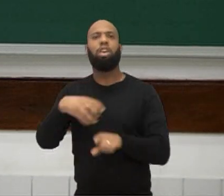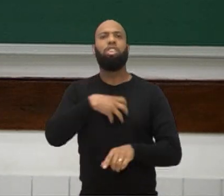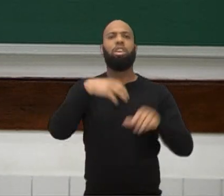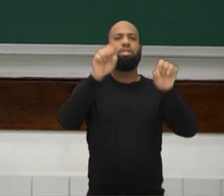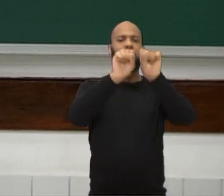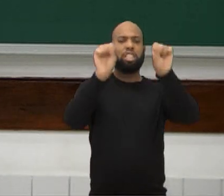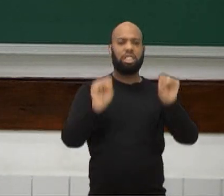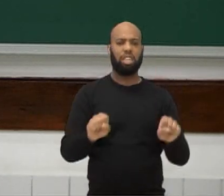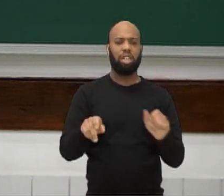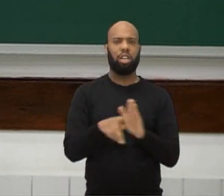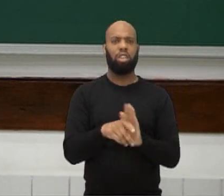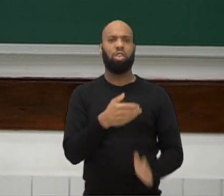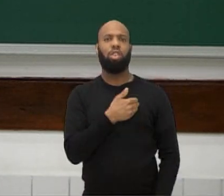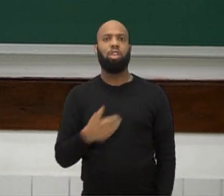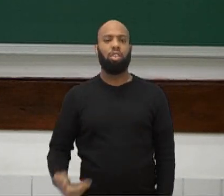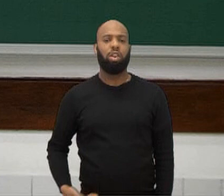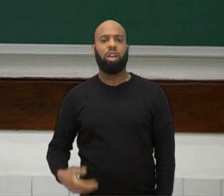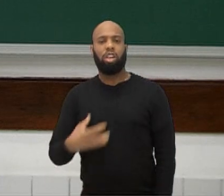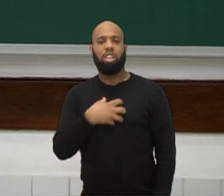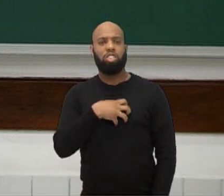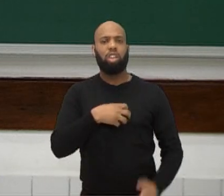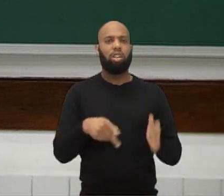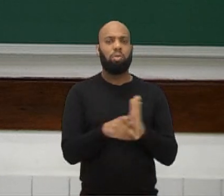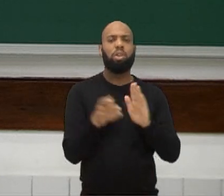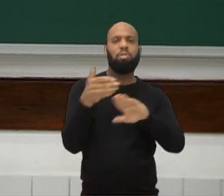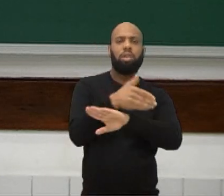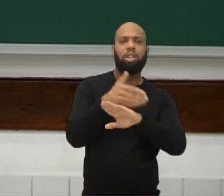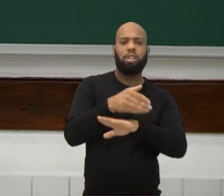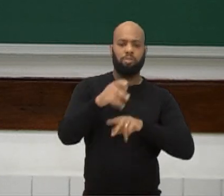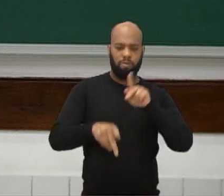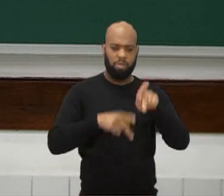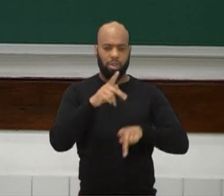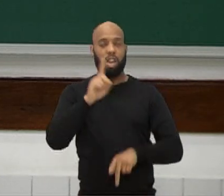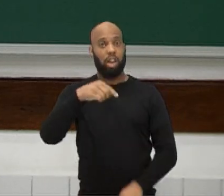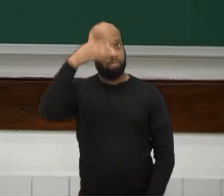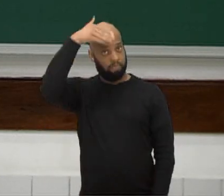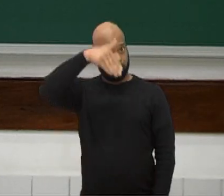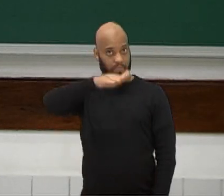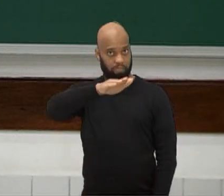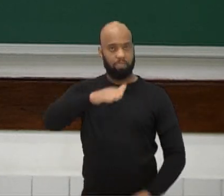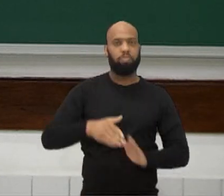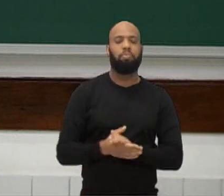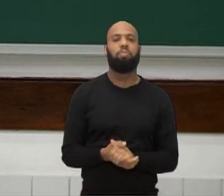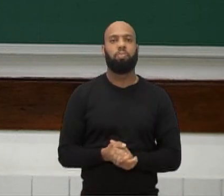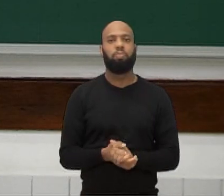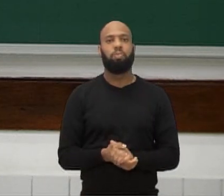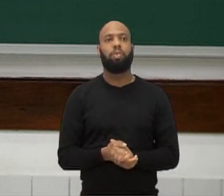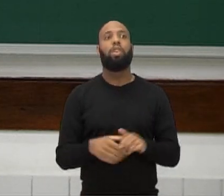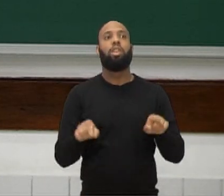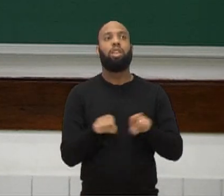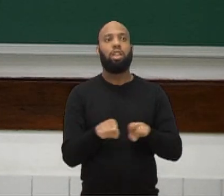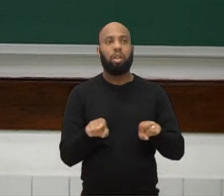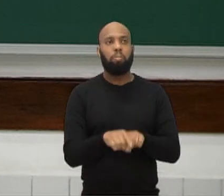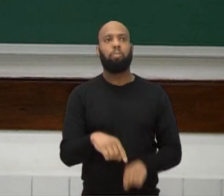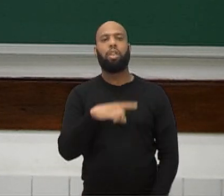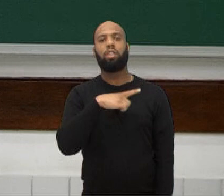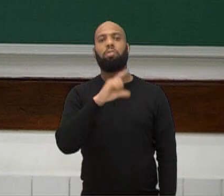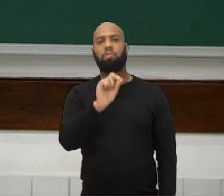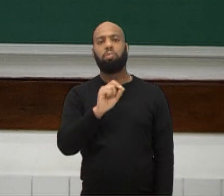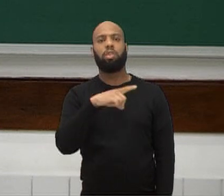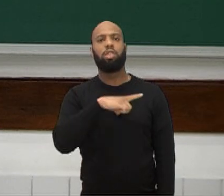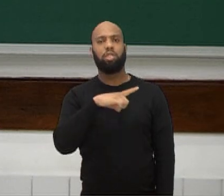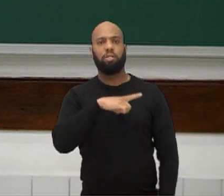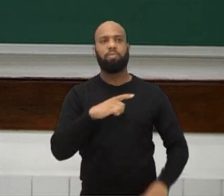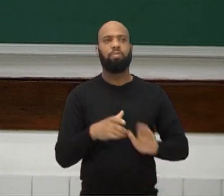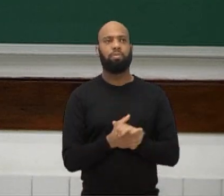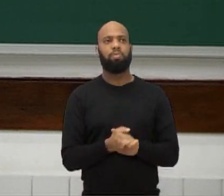sistema de governo, um governo com a maior participação popular, que é a república, tá? E ainda nós não podemos